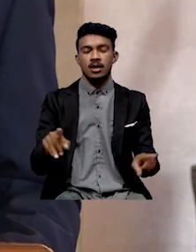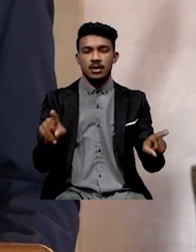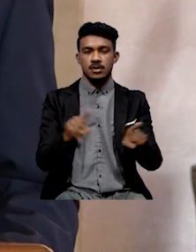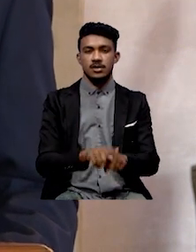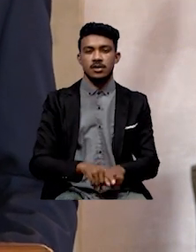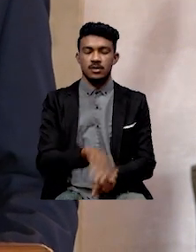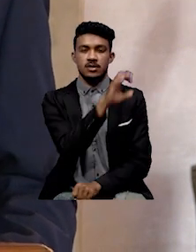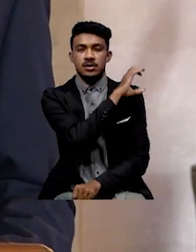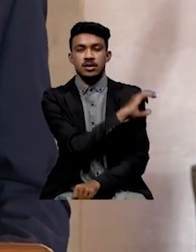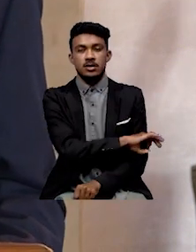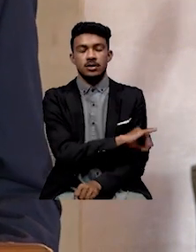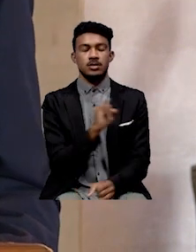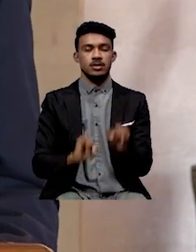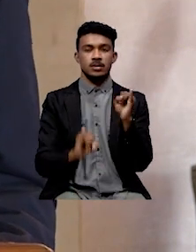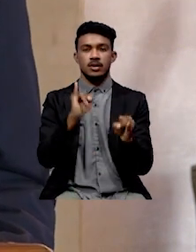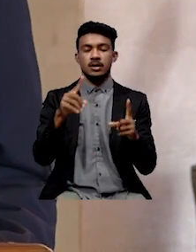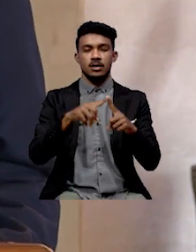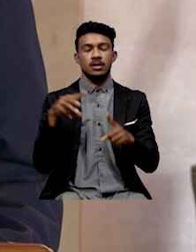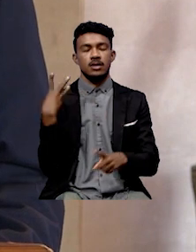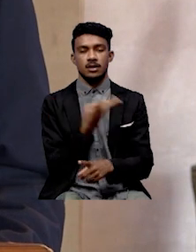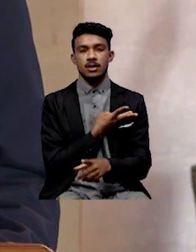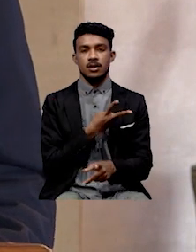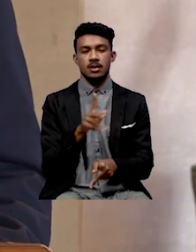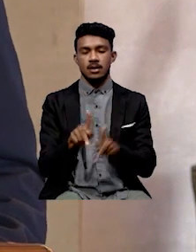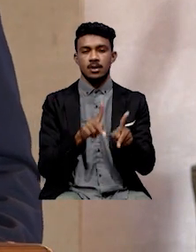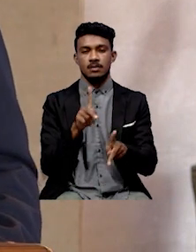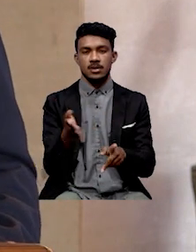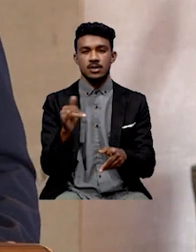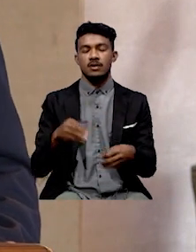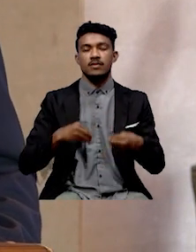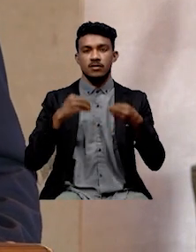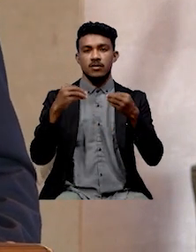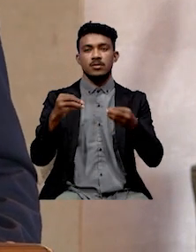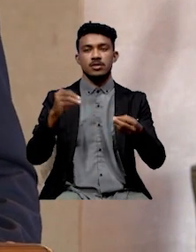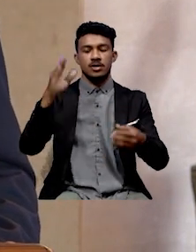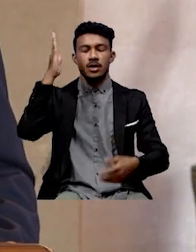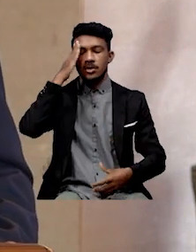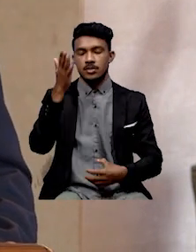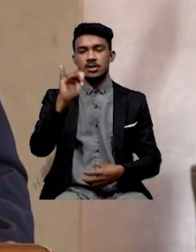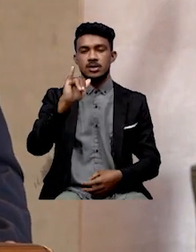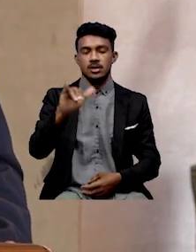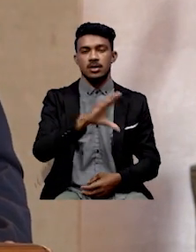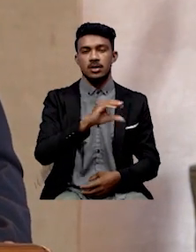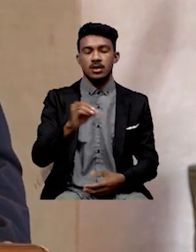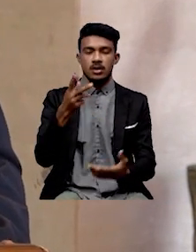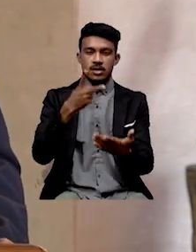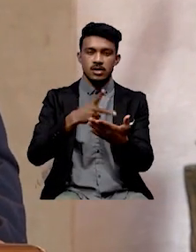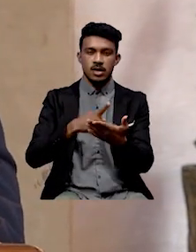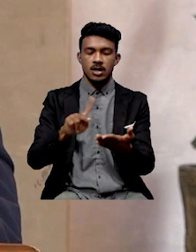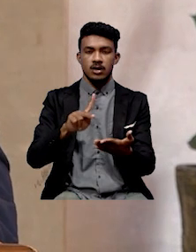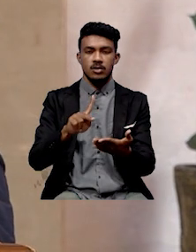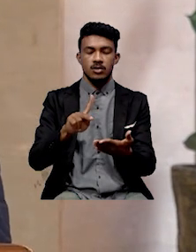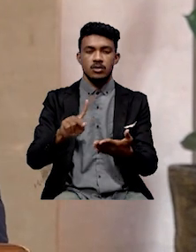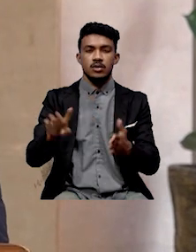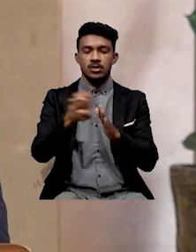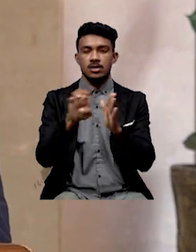siguransa juridikida ba itene sira daun sira, fomos esperansa ba sira, katak sira selu arrendamento ba estado, mai be sira la selu sawati